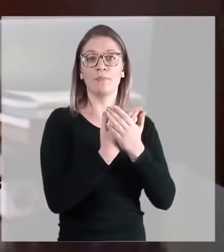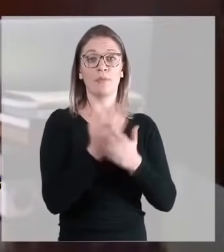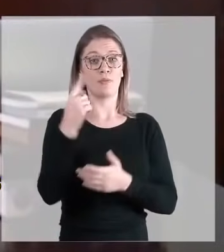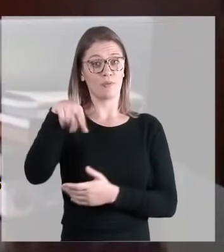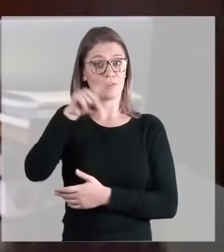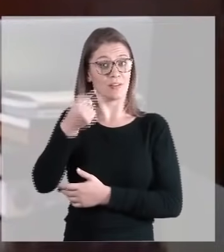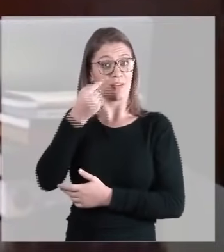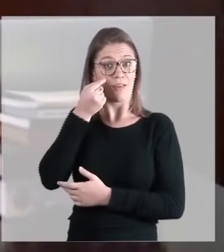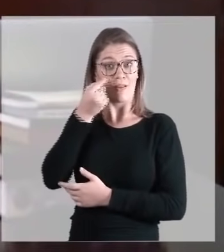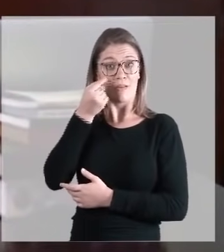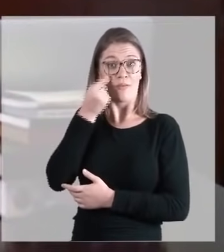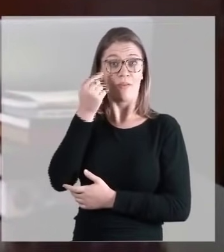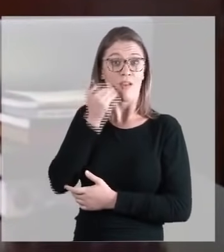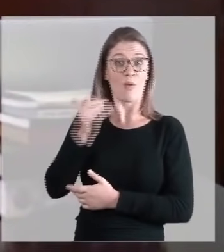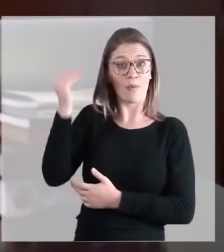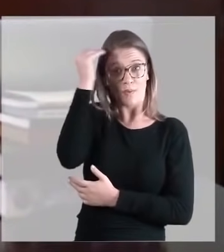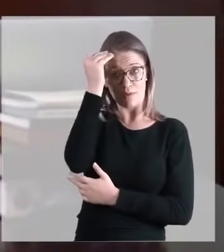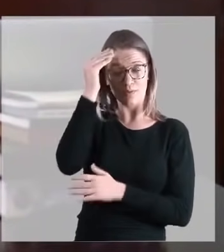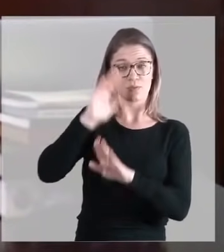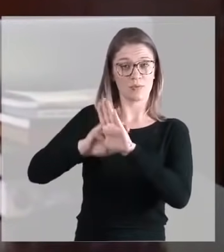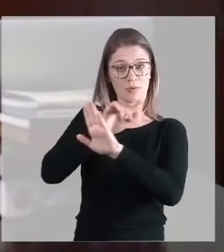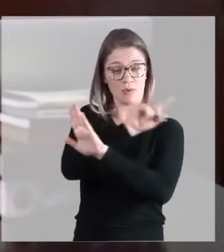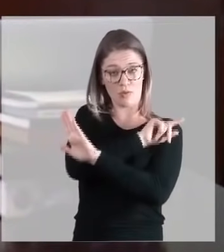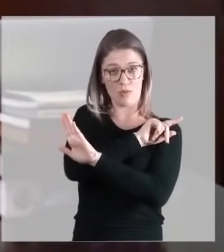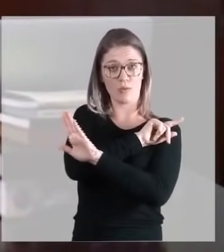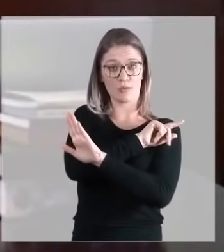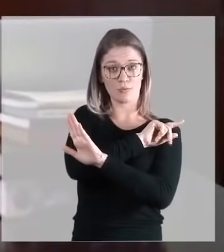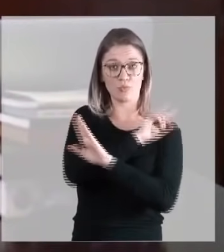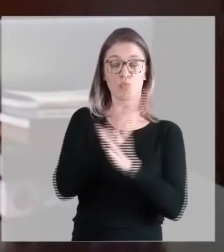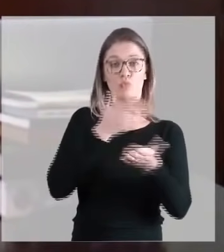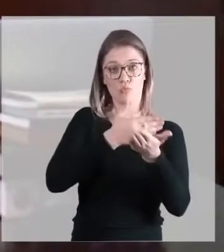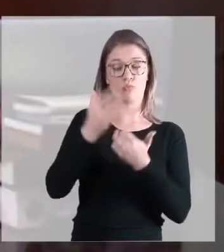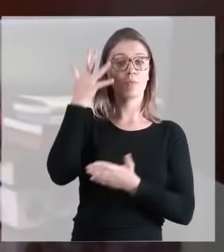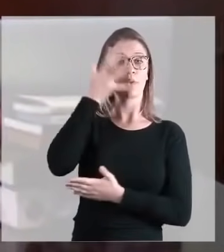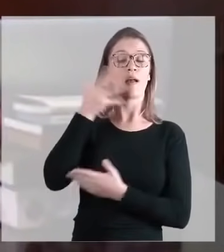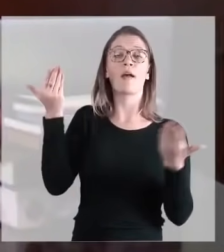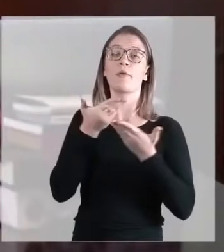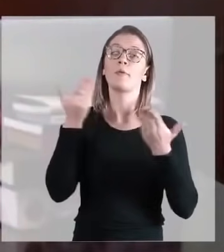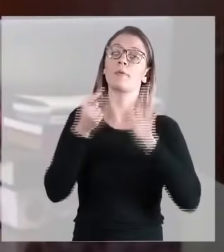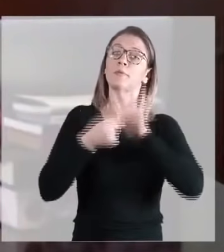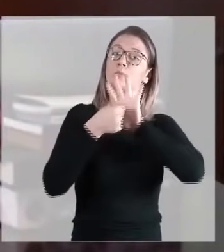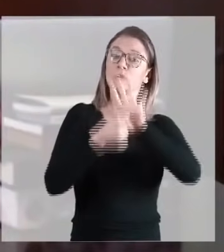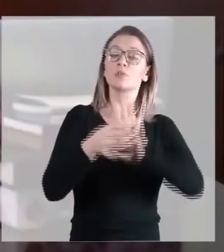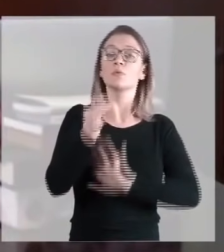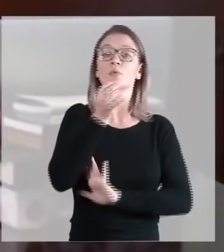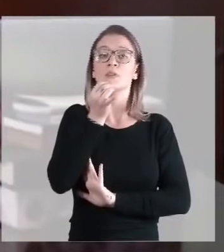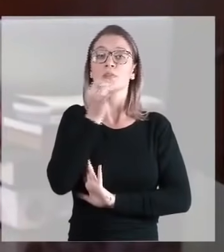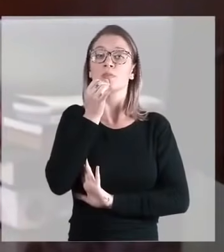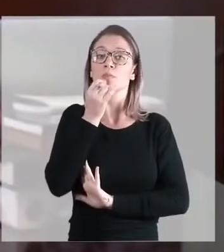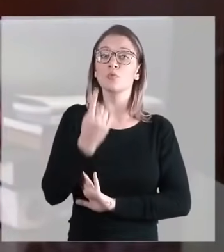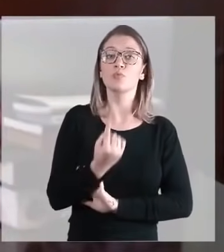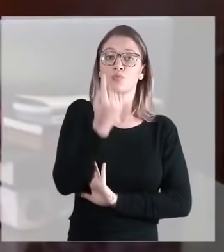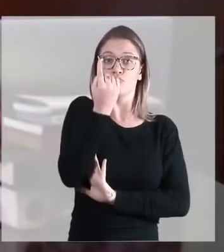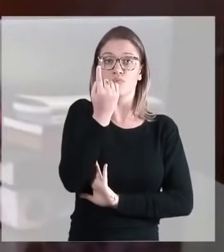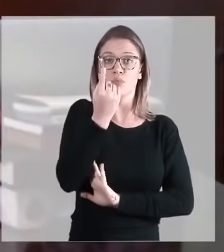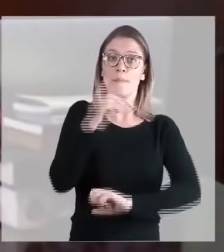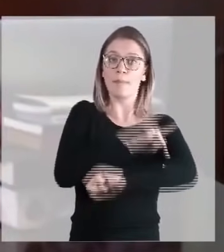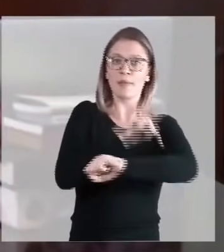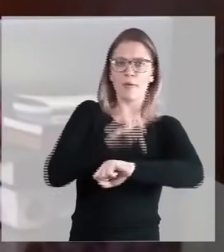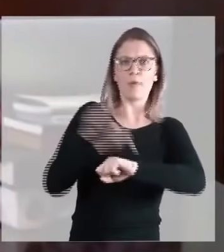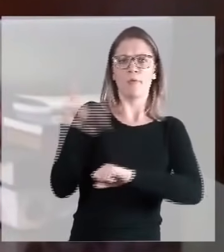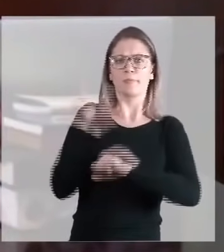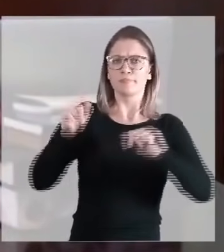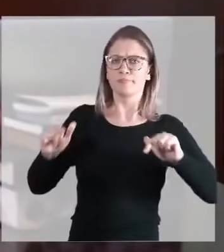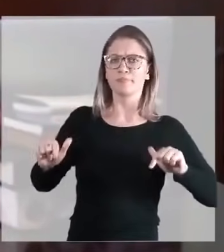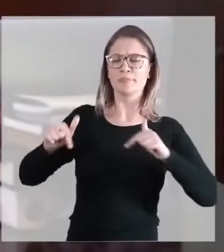da palestra e agora eu quero mostrar apenas um exemplo de como os defensores da teoria de gênero e às vezes muitos